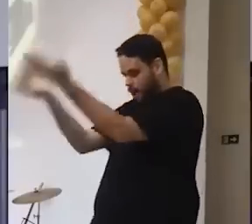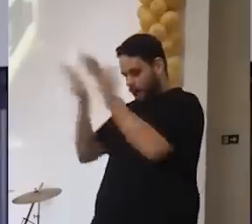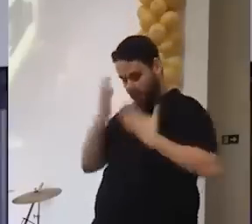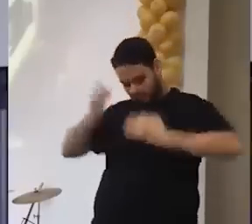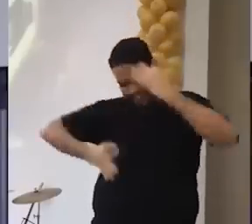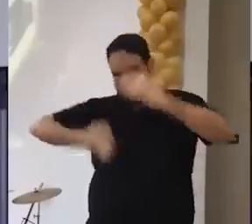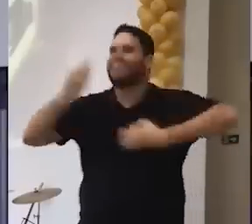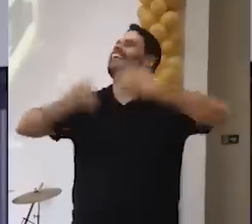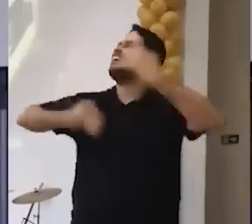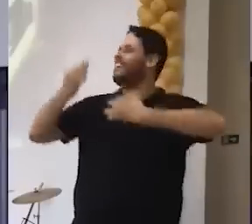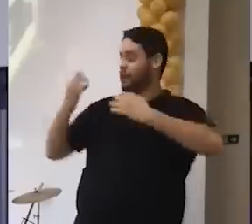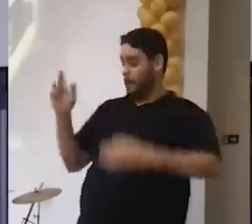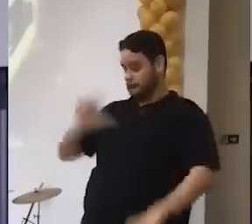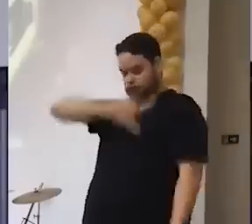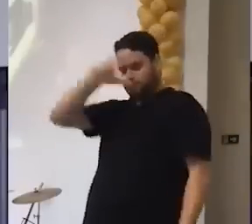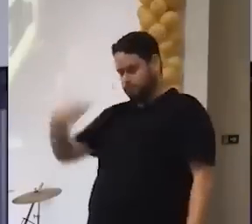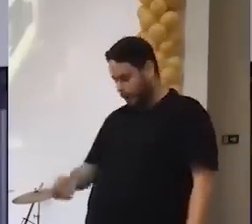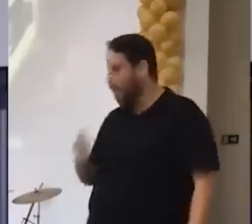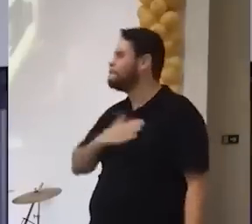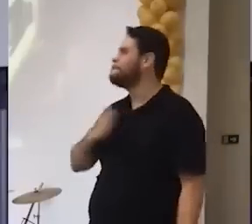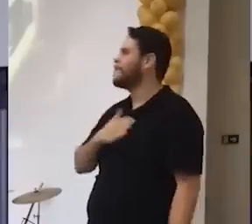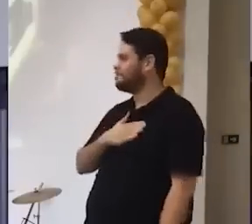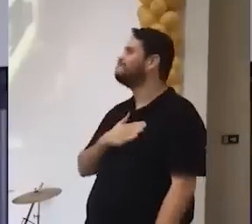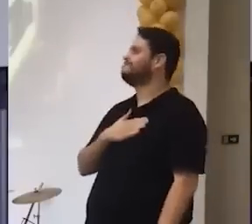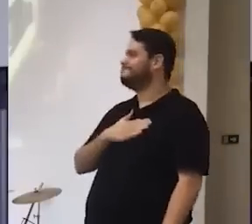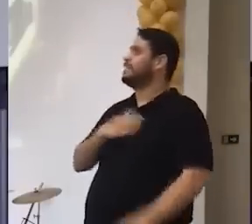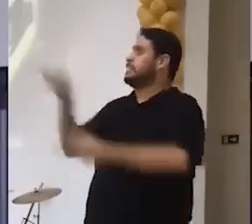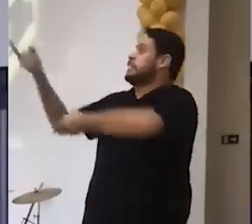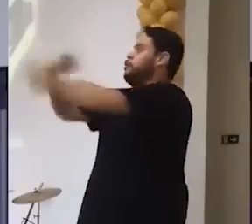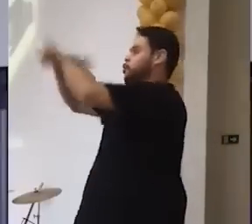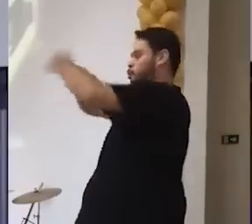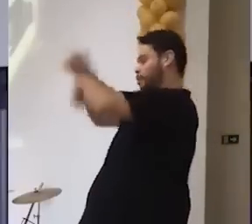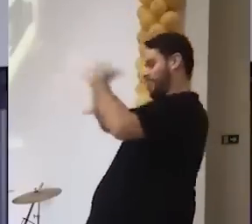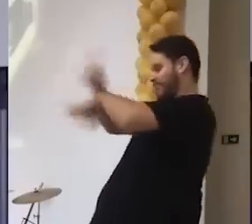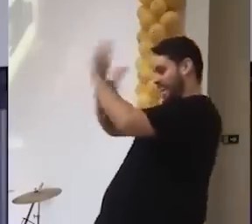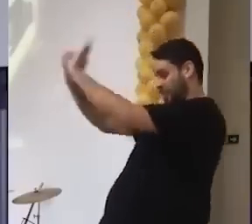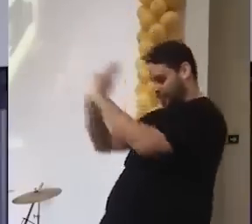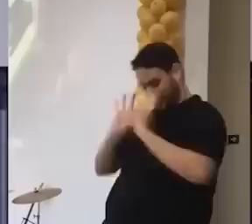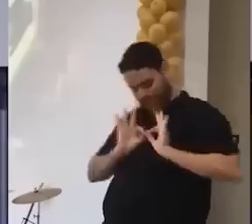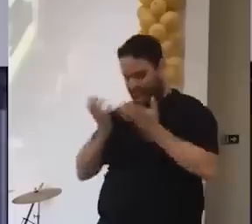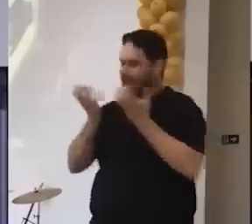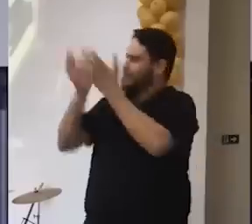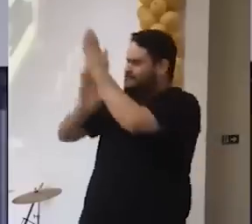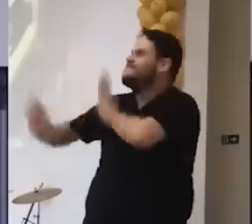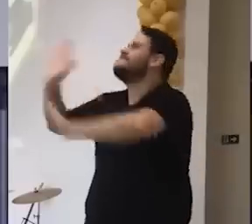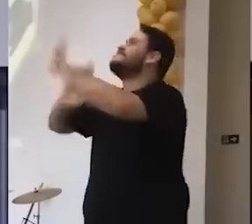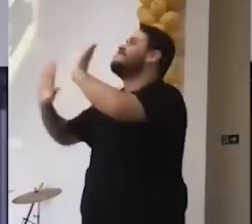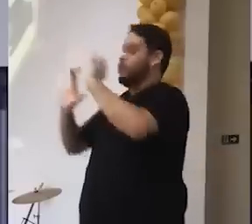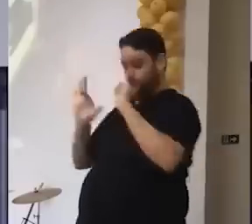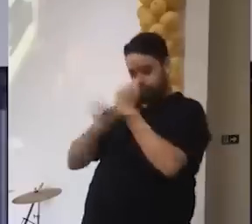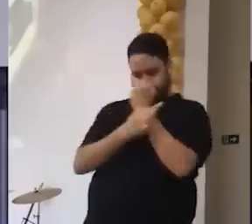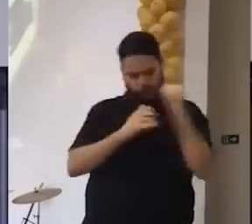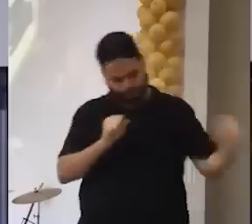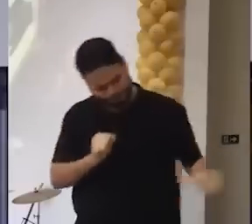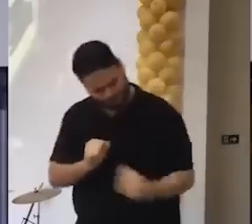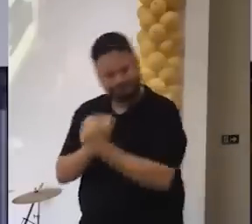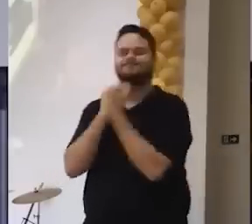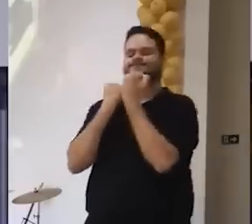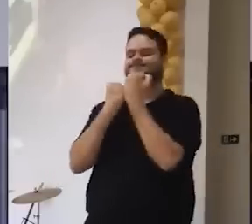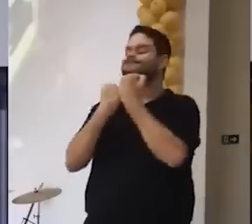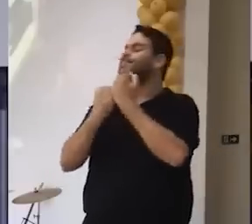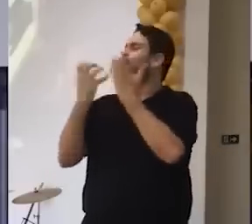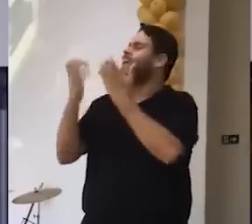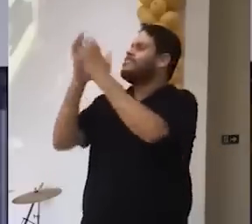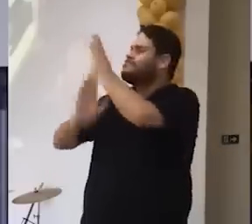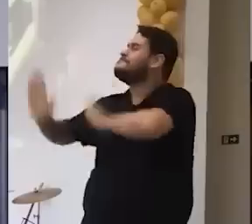porque tu és o meu pastor, porque tu és a minha herança. Eu quero te adorar porque tu és o meu refúgio e fortaleza na tribulação. Eu quero